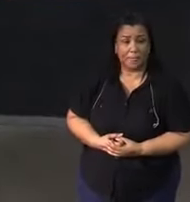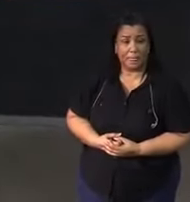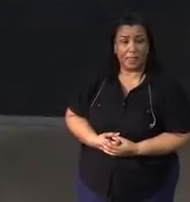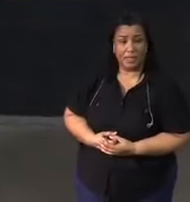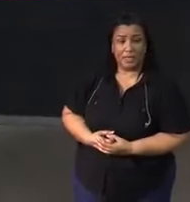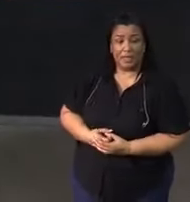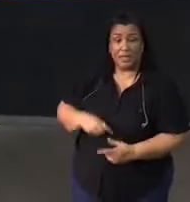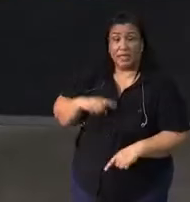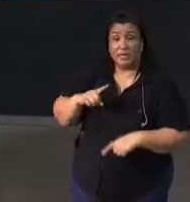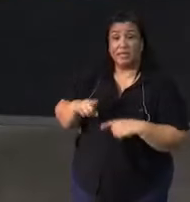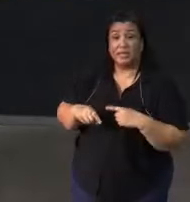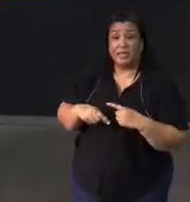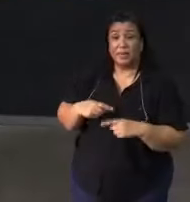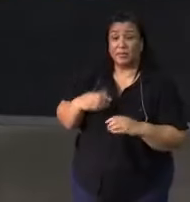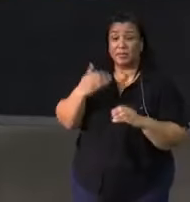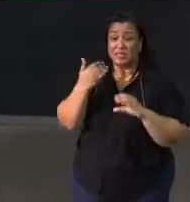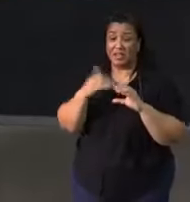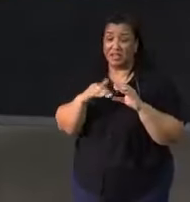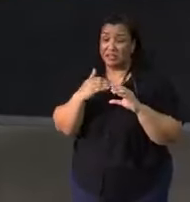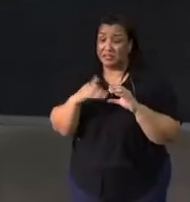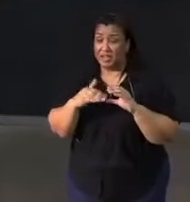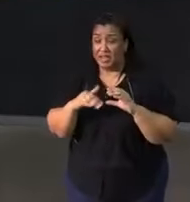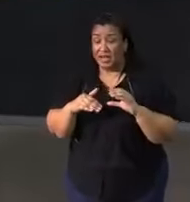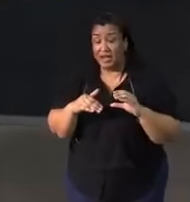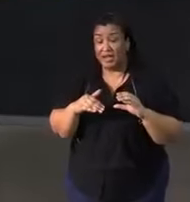do Tom Cavalcante.